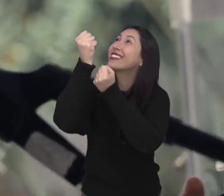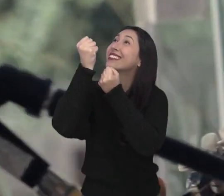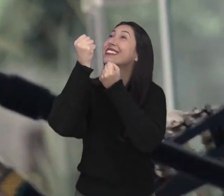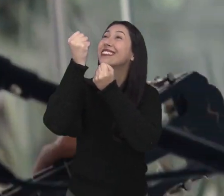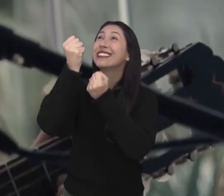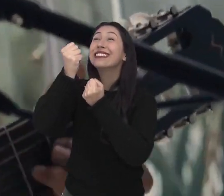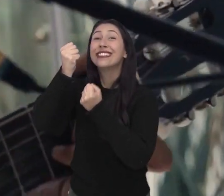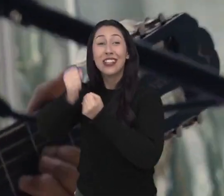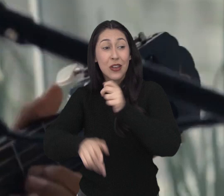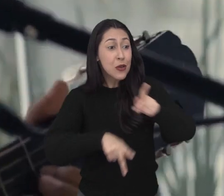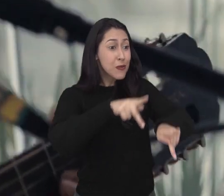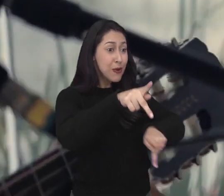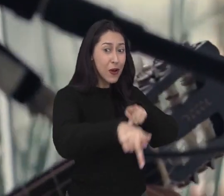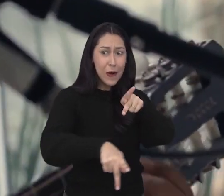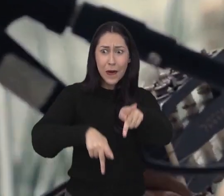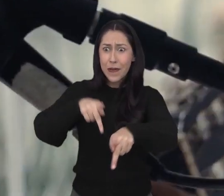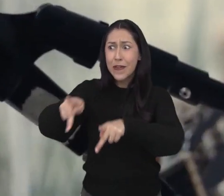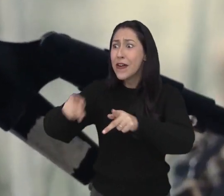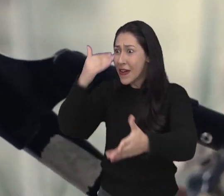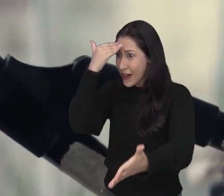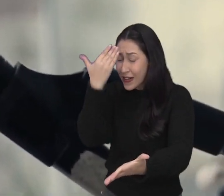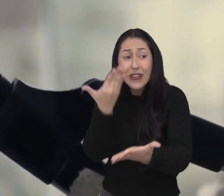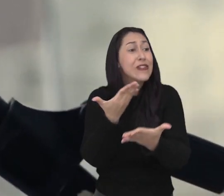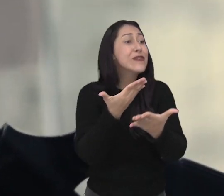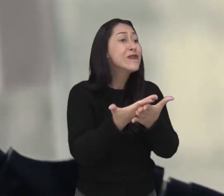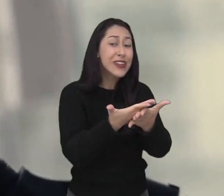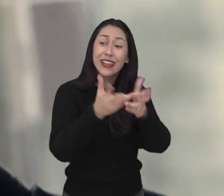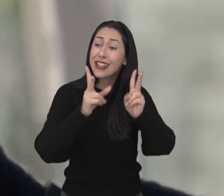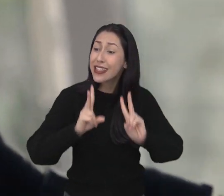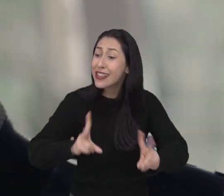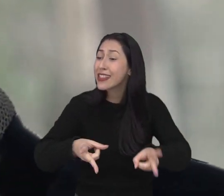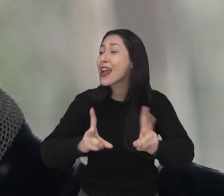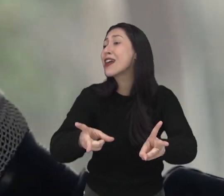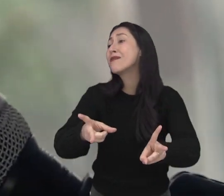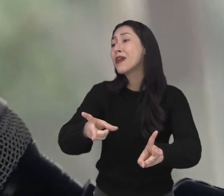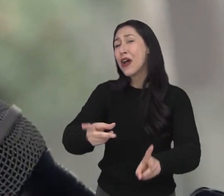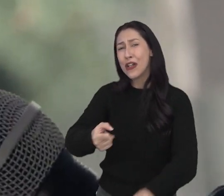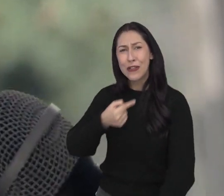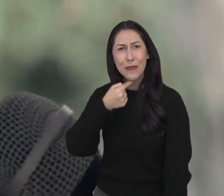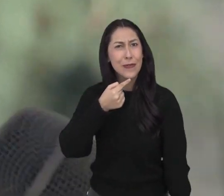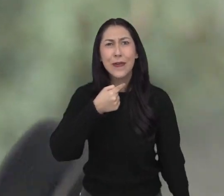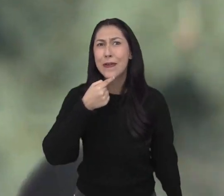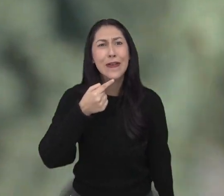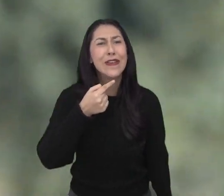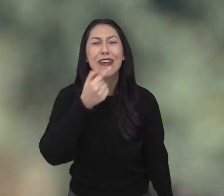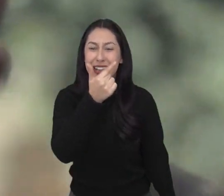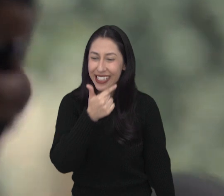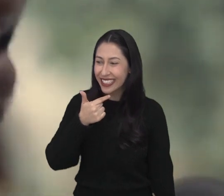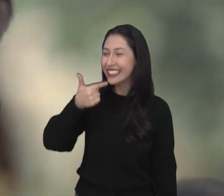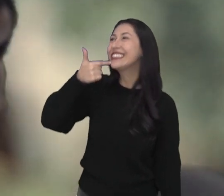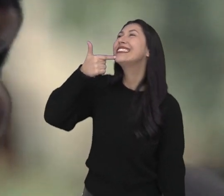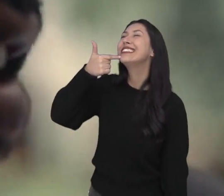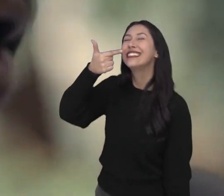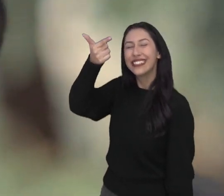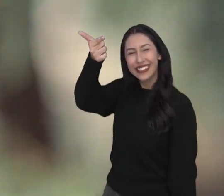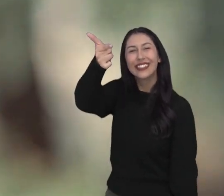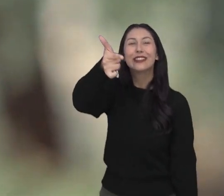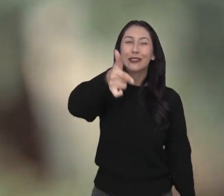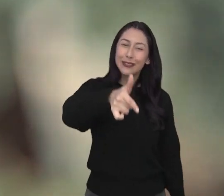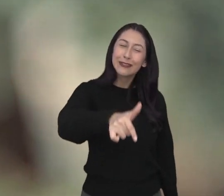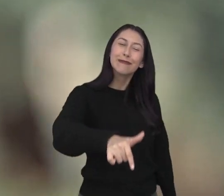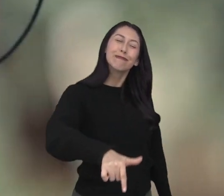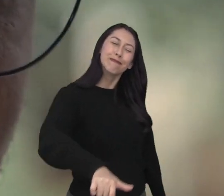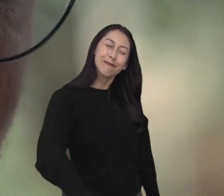morreu eu confio em minha gente nunca he de duvidar alegria outra vez a de